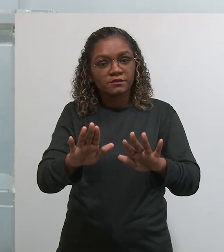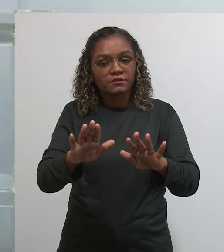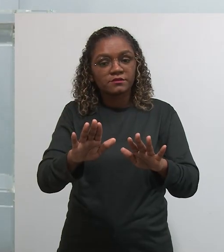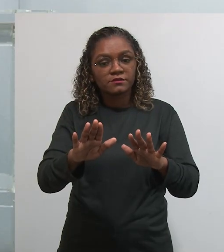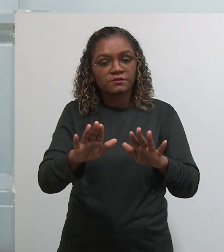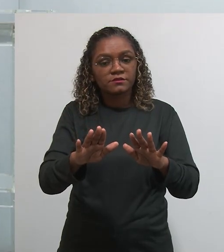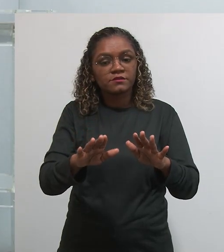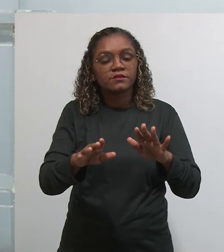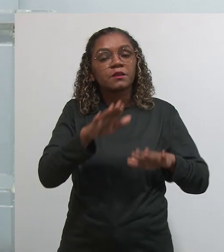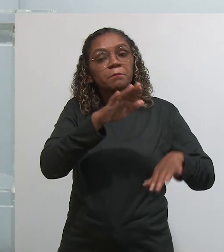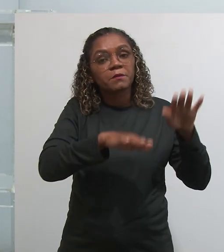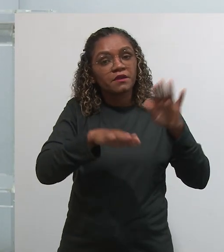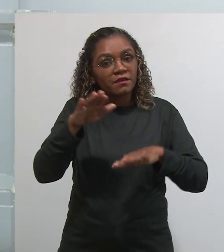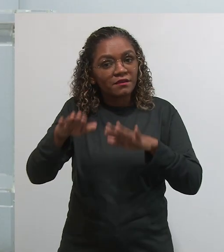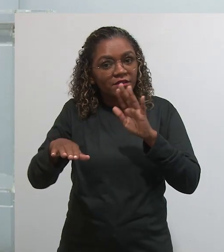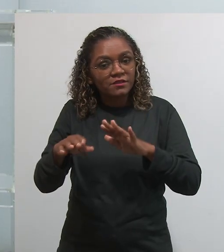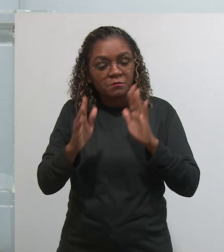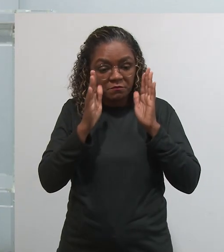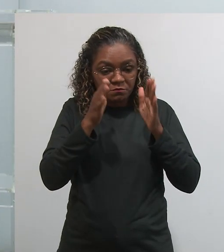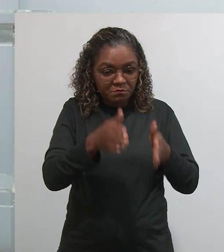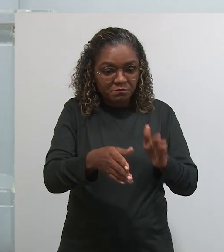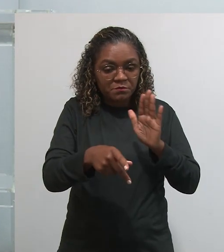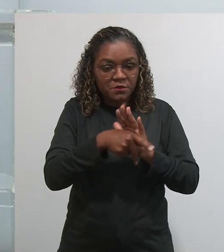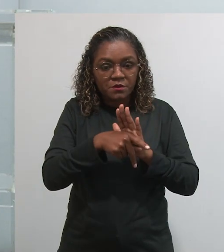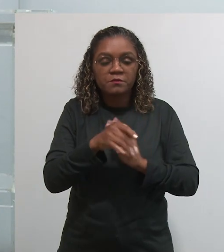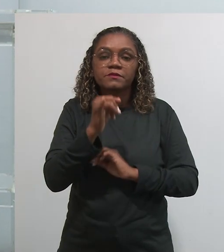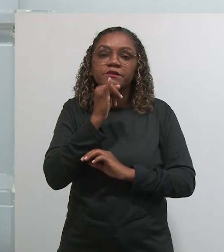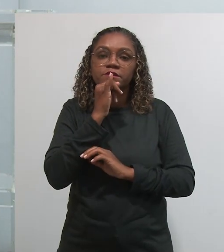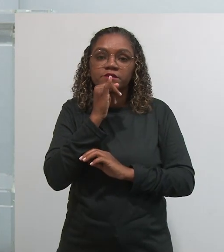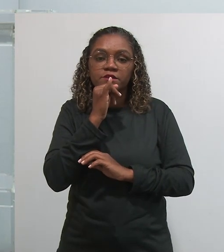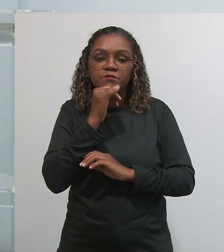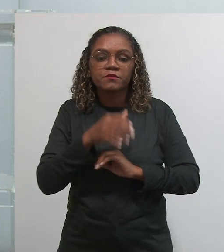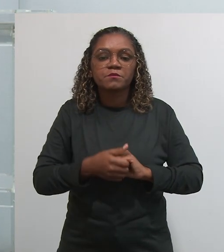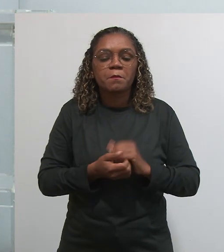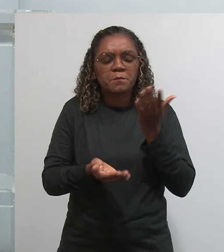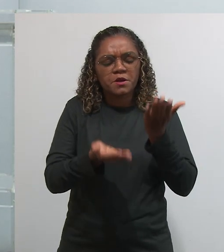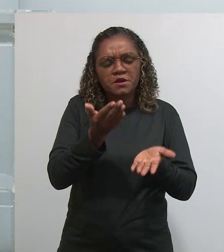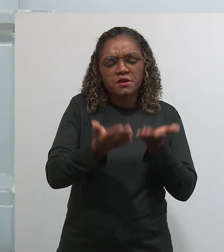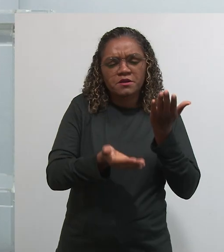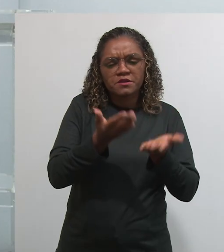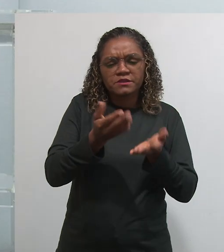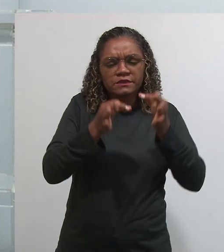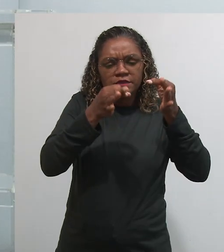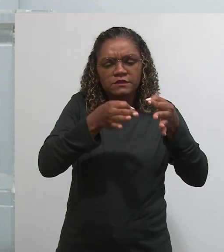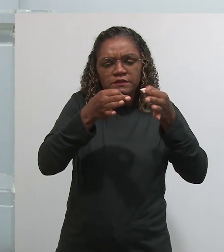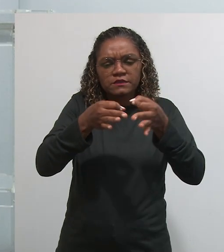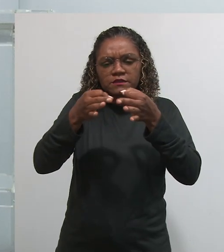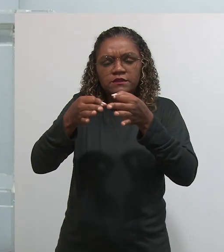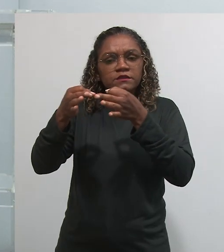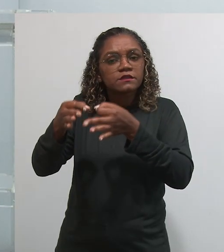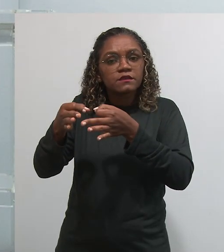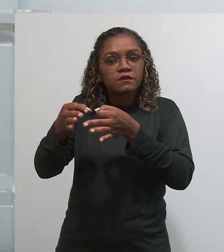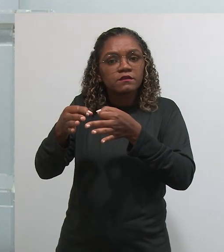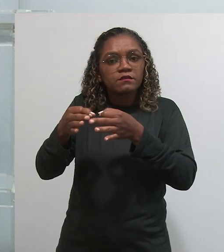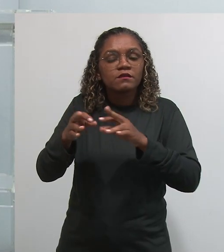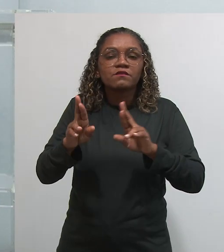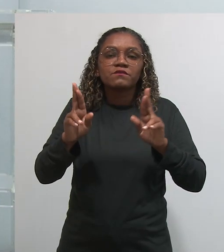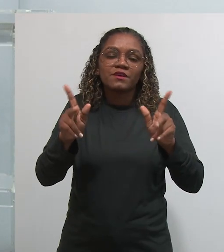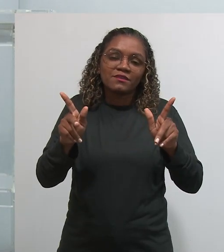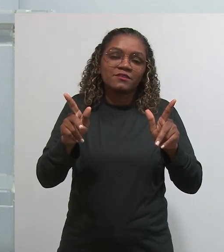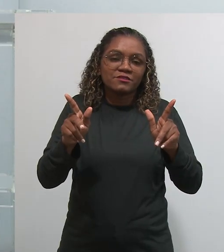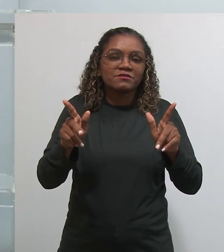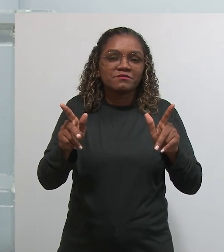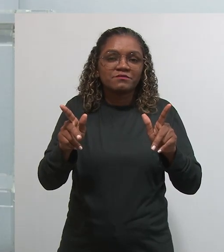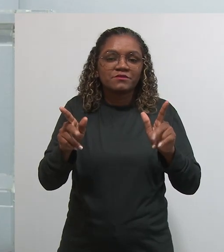mas alguma receita específica que tenha quantidade em pesos, medidas e tudo mais, é um